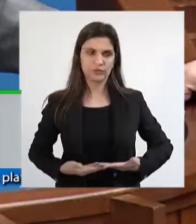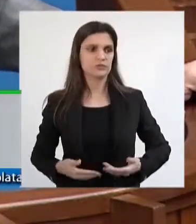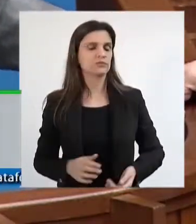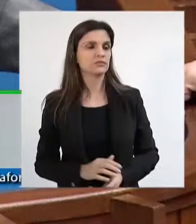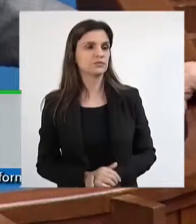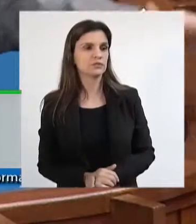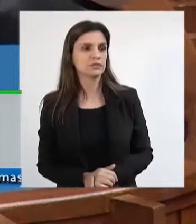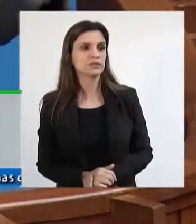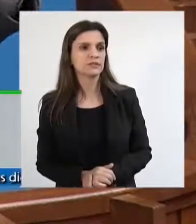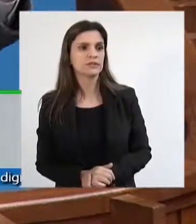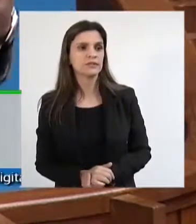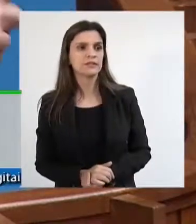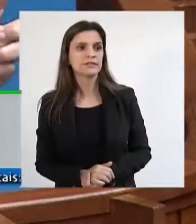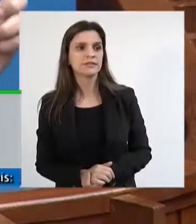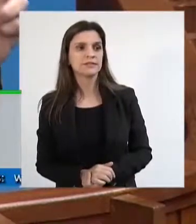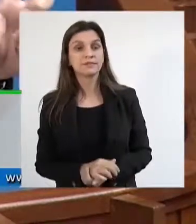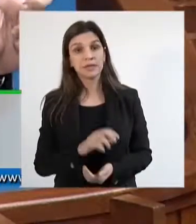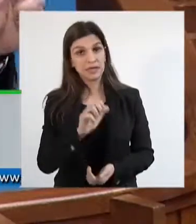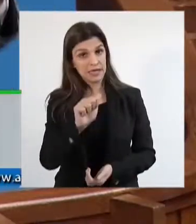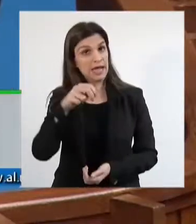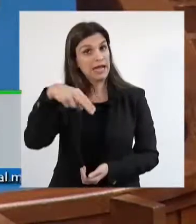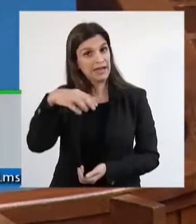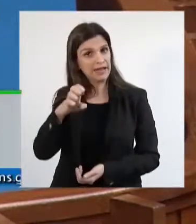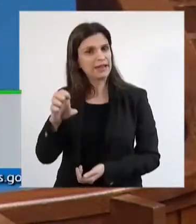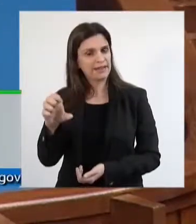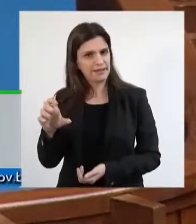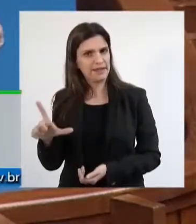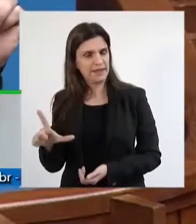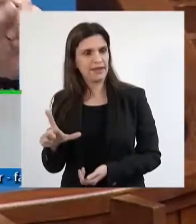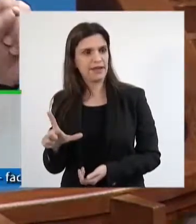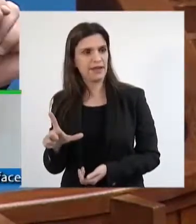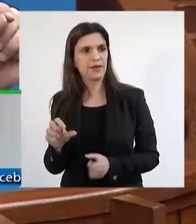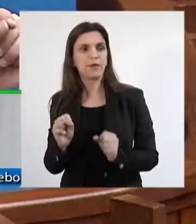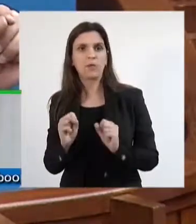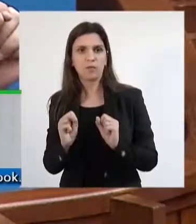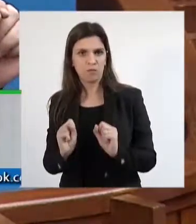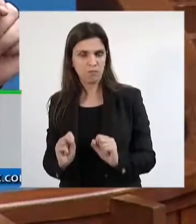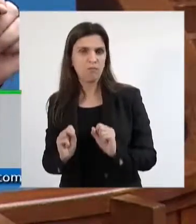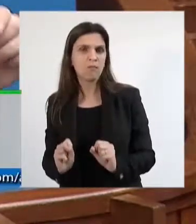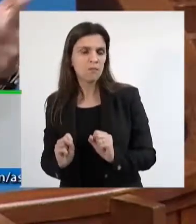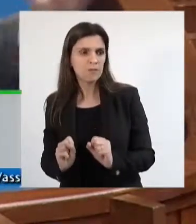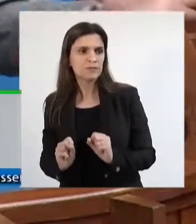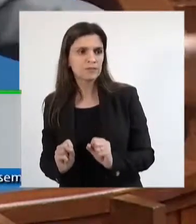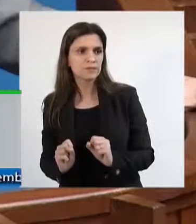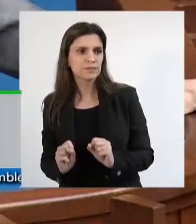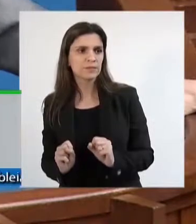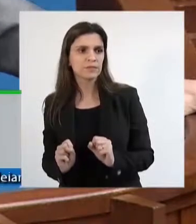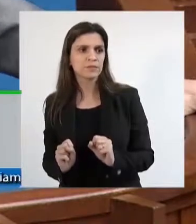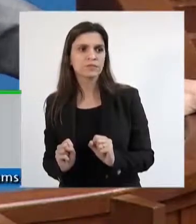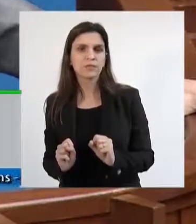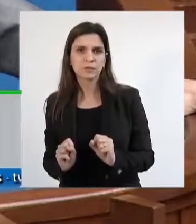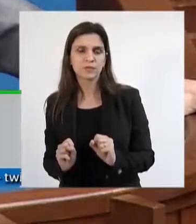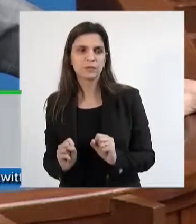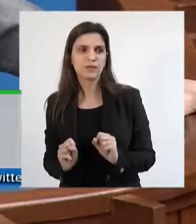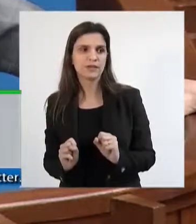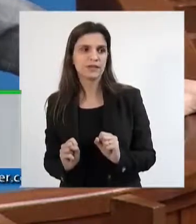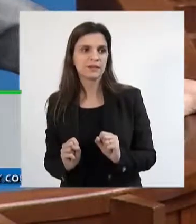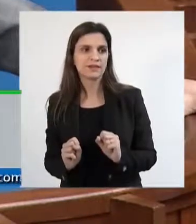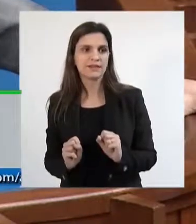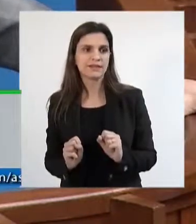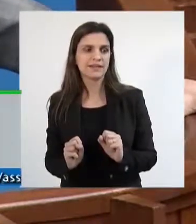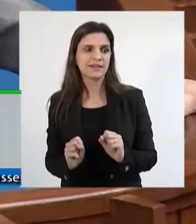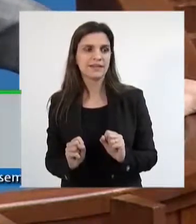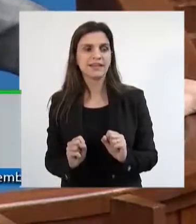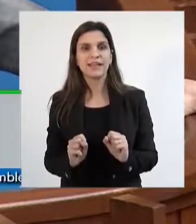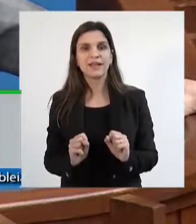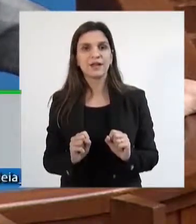caso dessa natureza, obviamente que aí nós estamos discutindo matéria de ordem contratual, e aí as decisões do STJ,